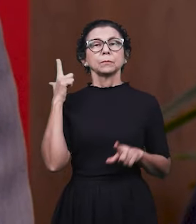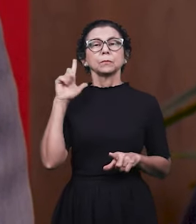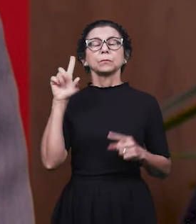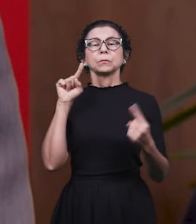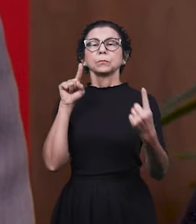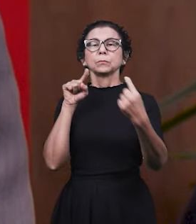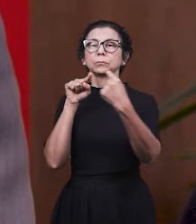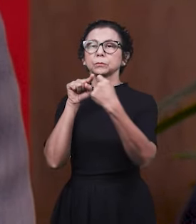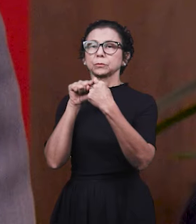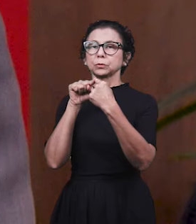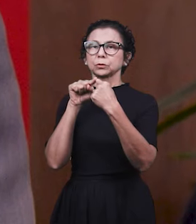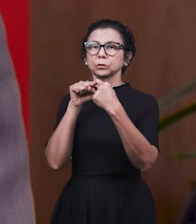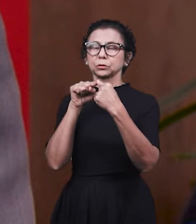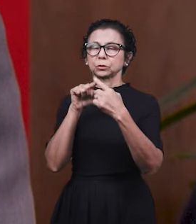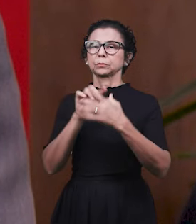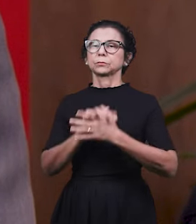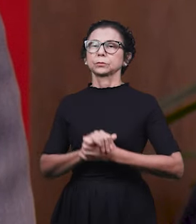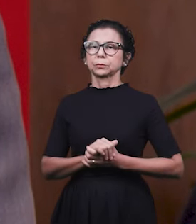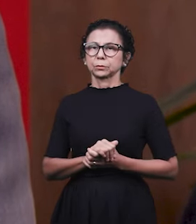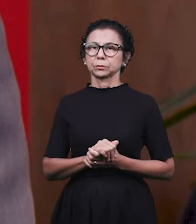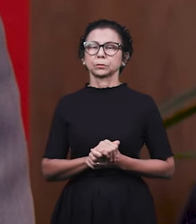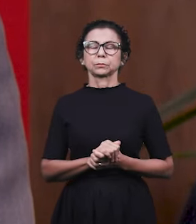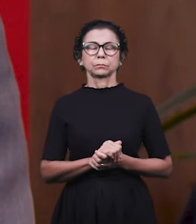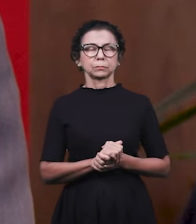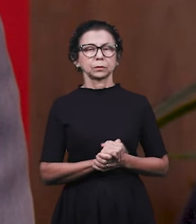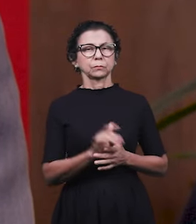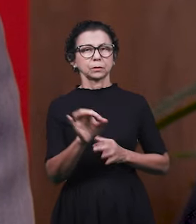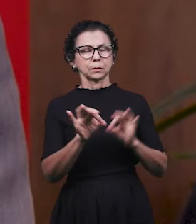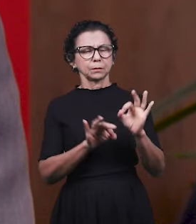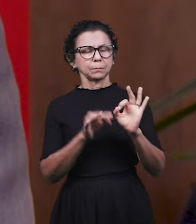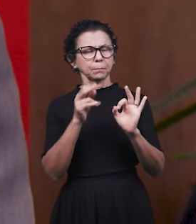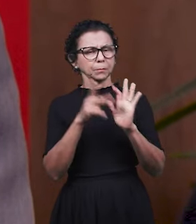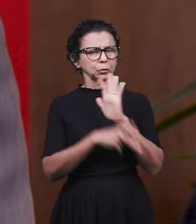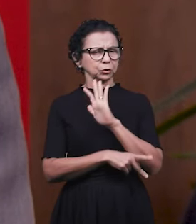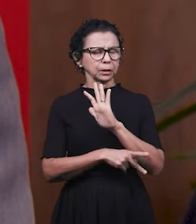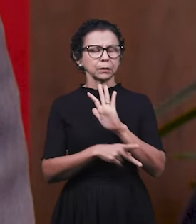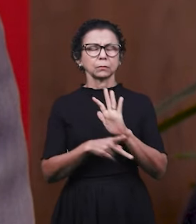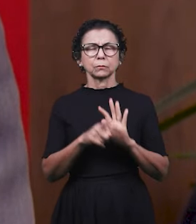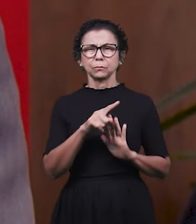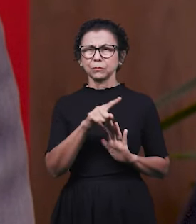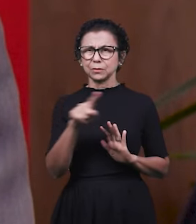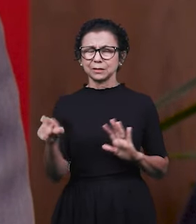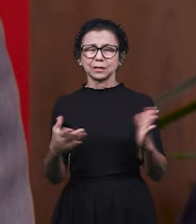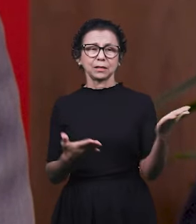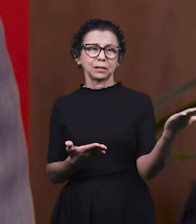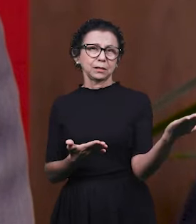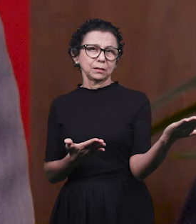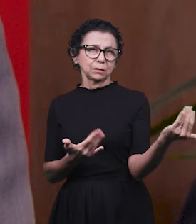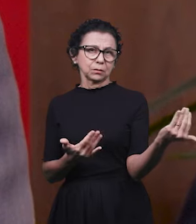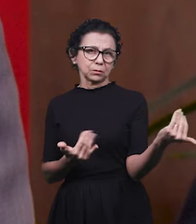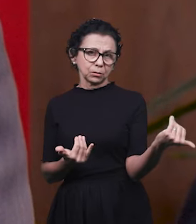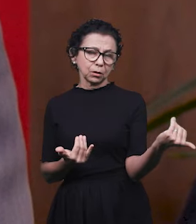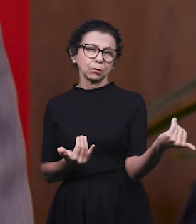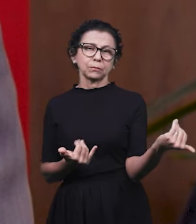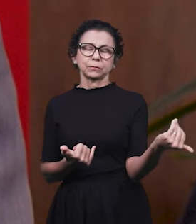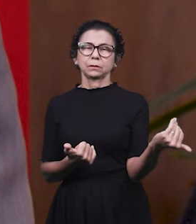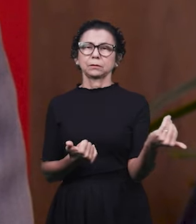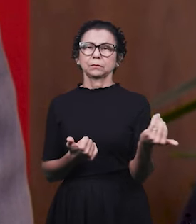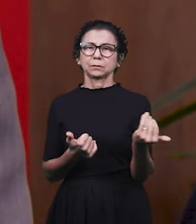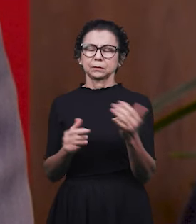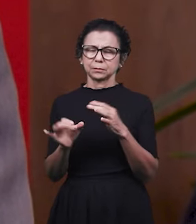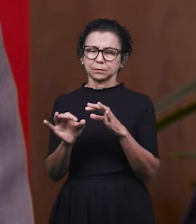objetivos antes traçados. Então você adolescente, você jovem, nessa fase que se prepara para